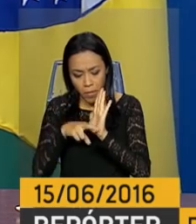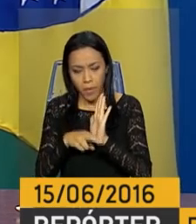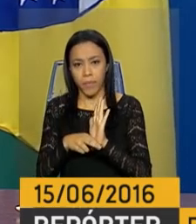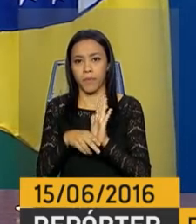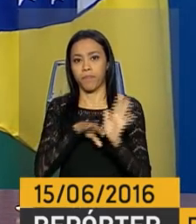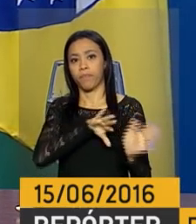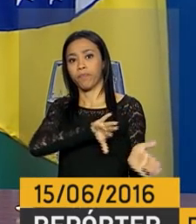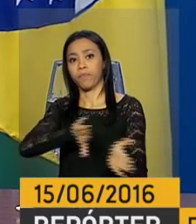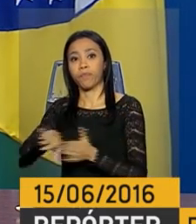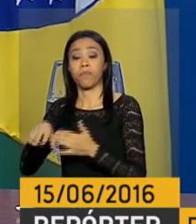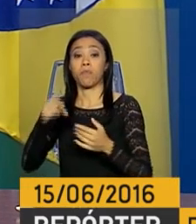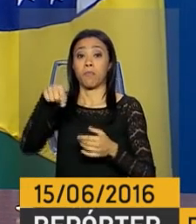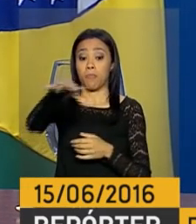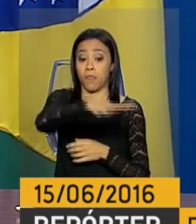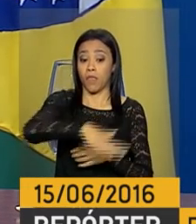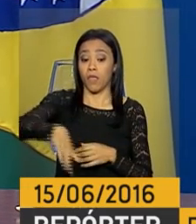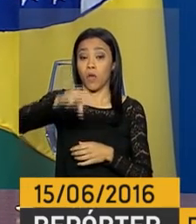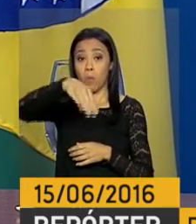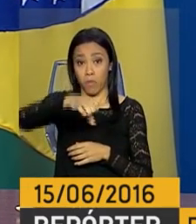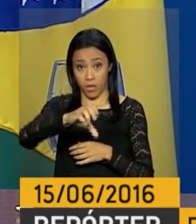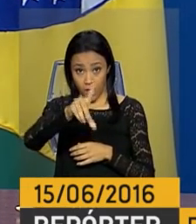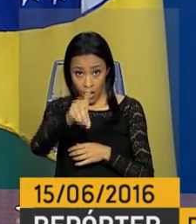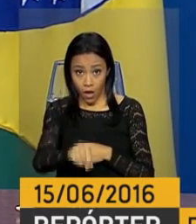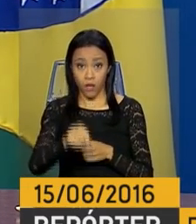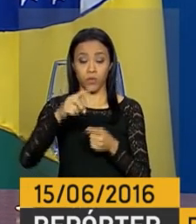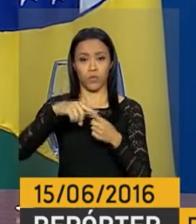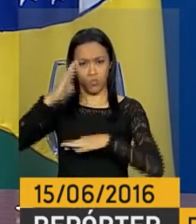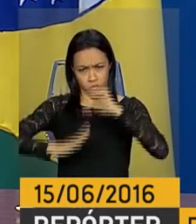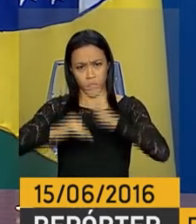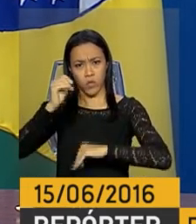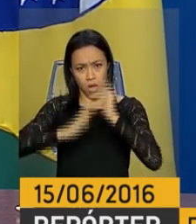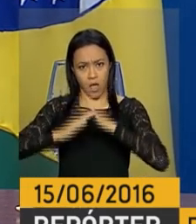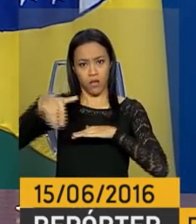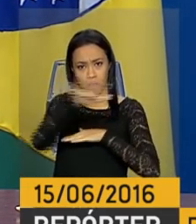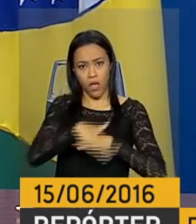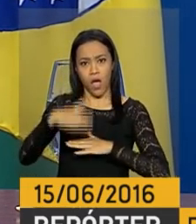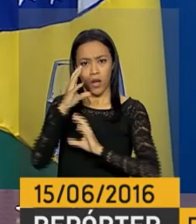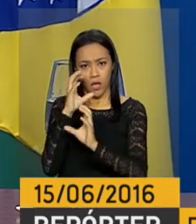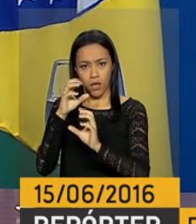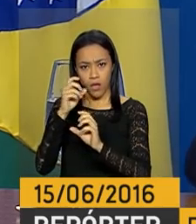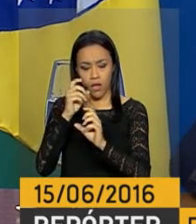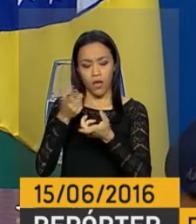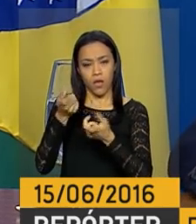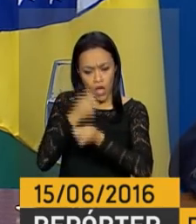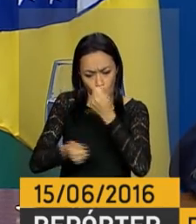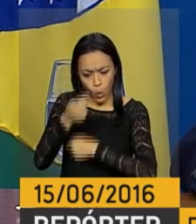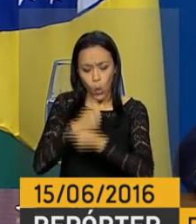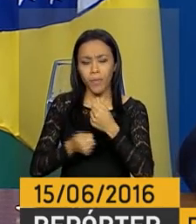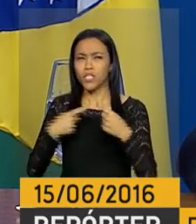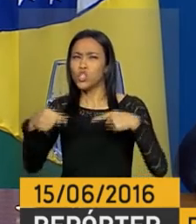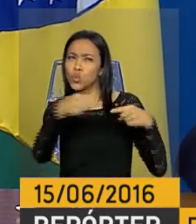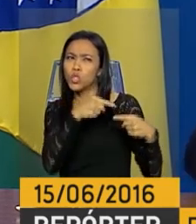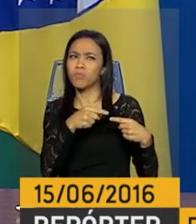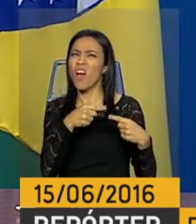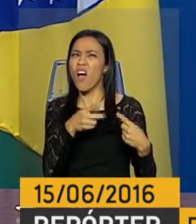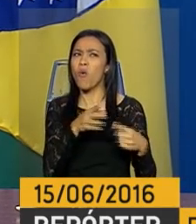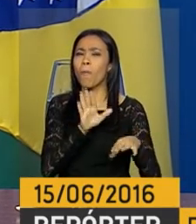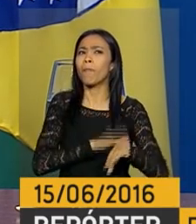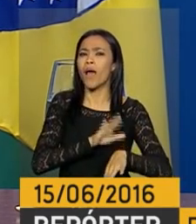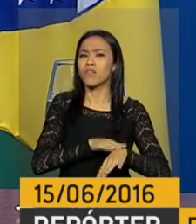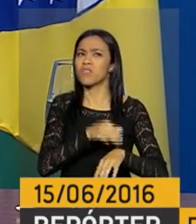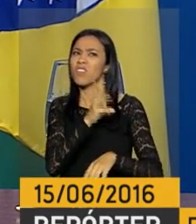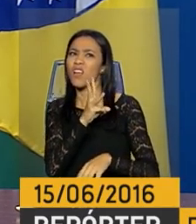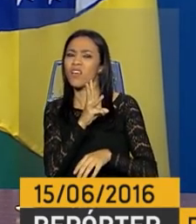O o mercado, os analistas, agentes econômicos estavam discutindo o prazo. Alguns diziam: "Não, 3 anos é muito